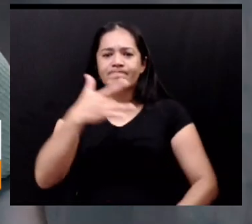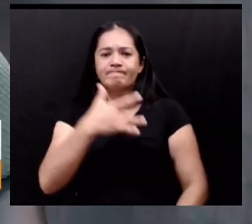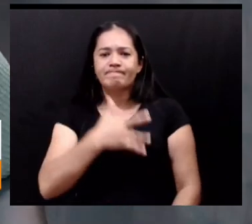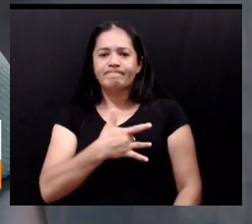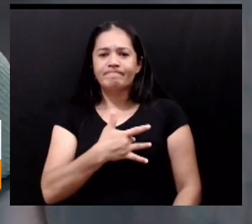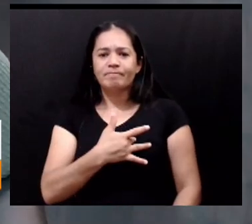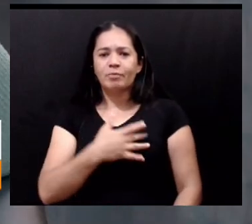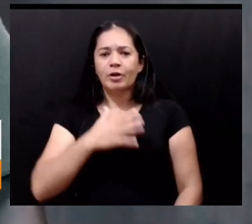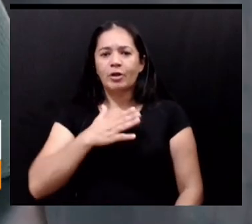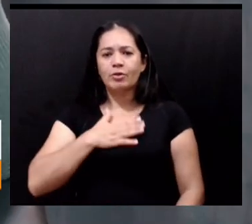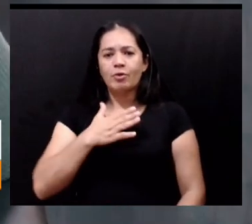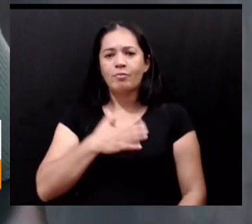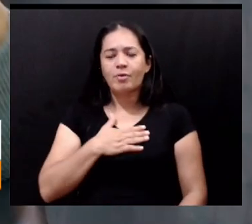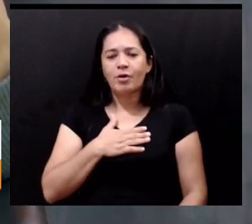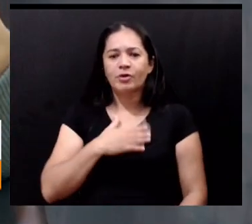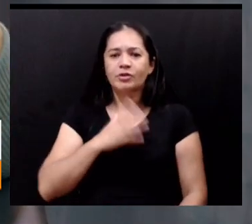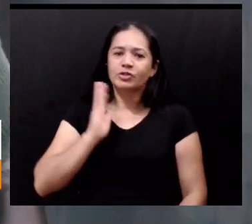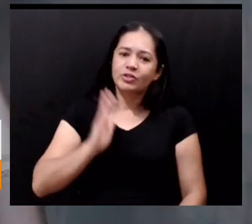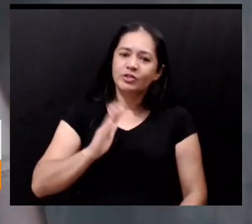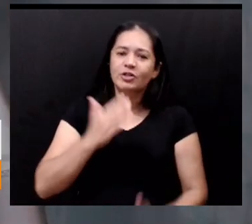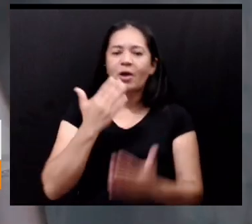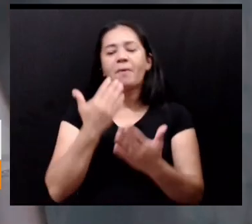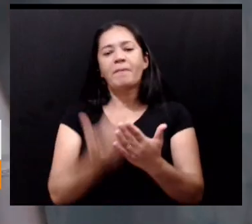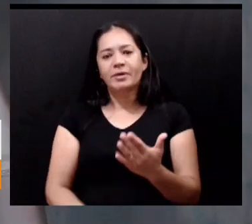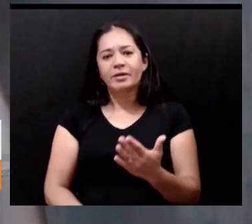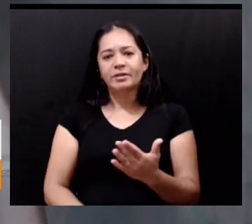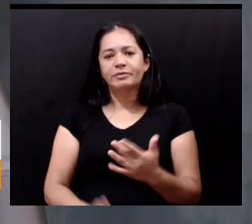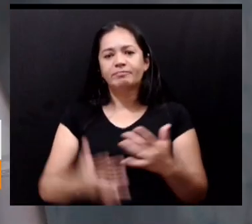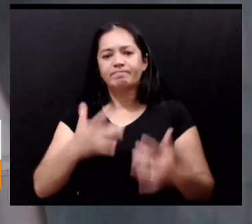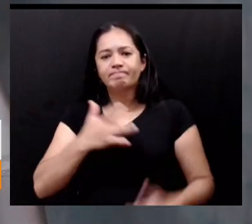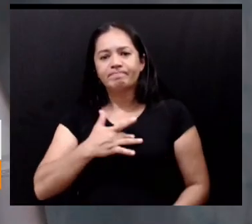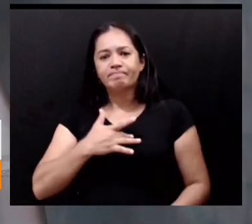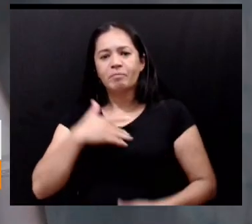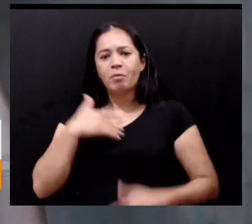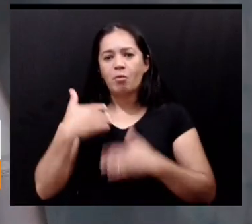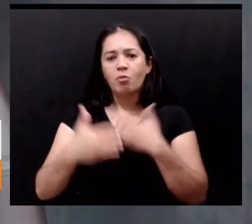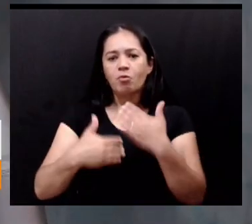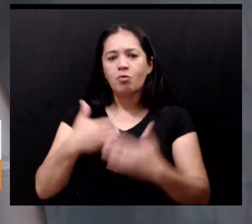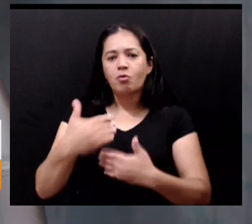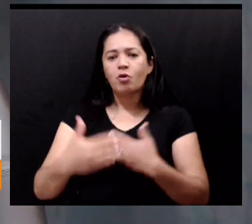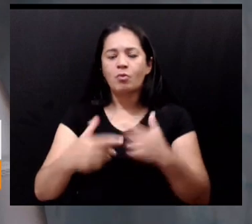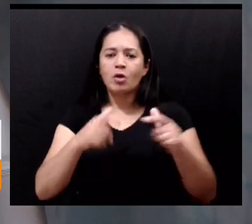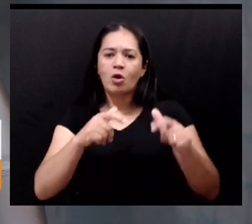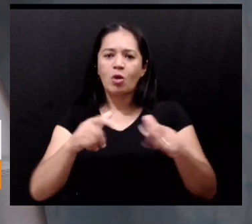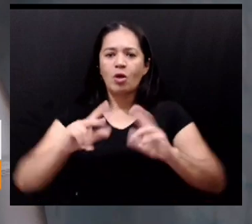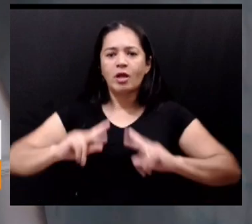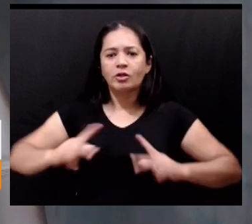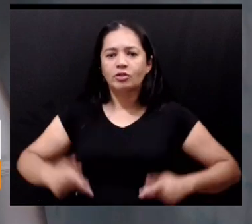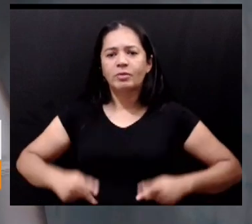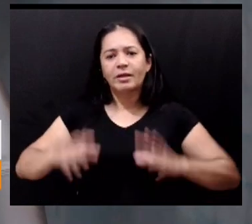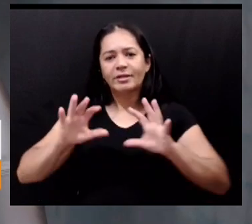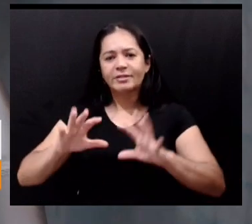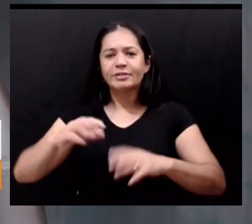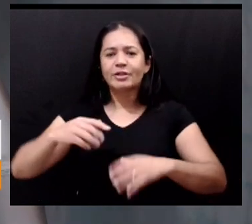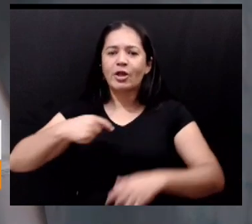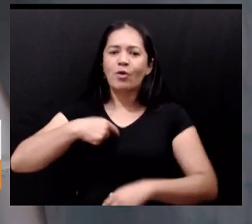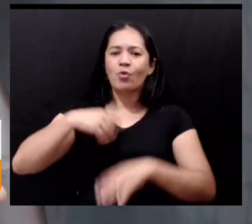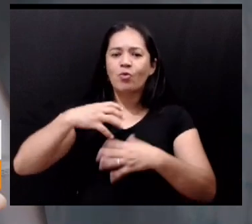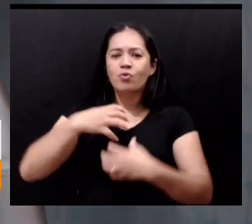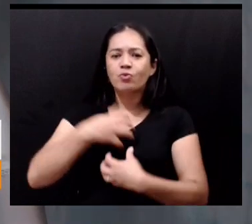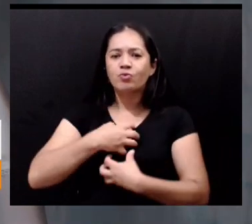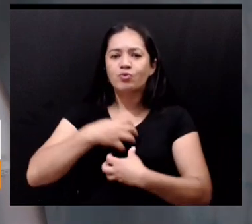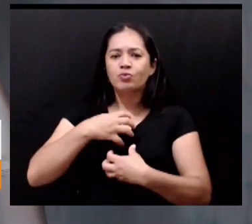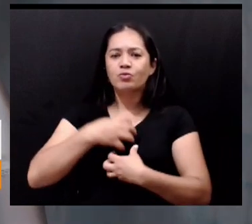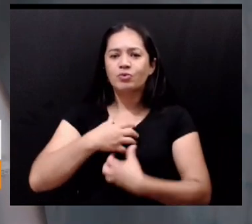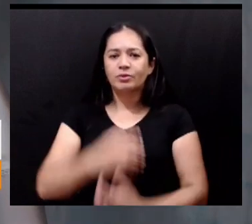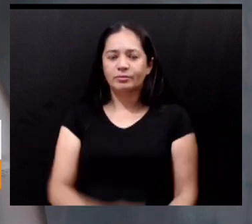quem já perdeu, né? E que vai tocando, porque aí me coloca nesse lugar de humana, é isso, eu sinto, eu vou sentir e tá tudo